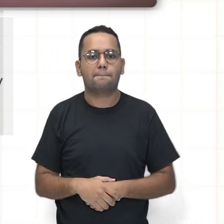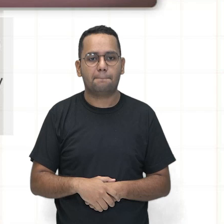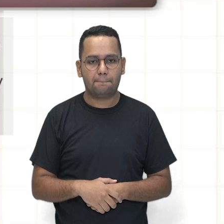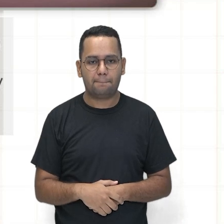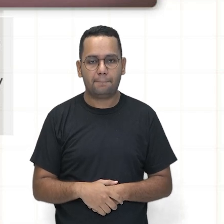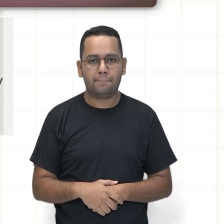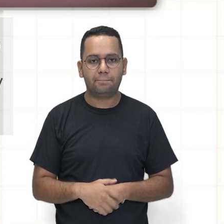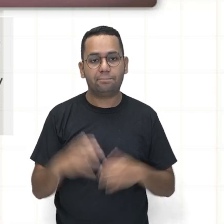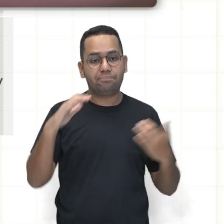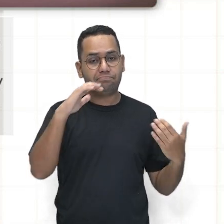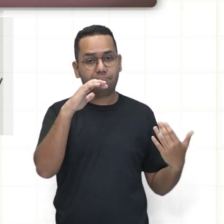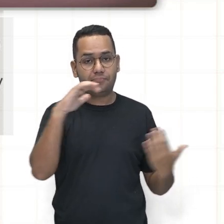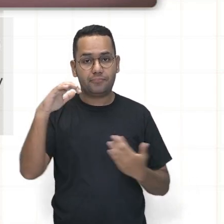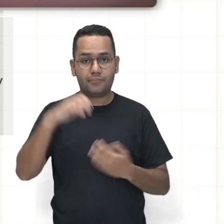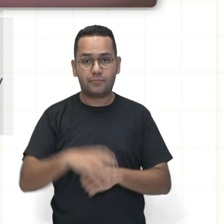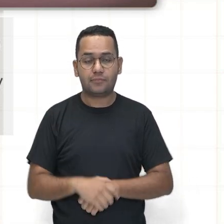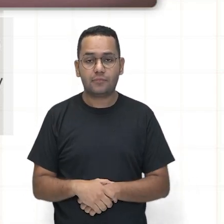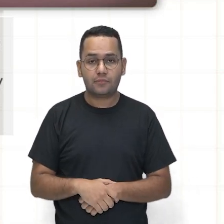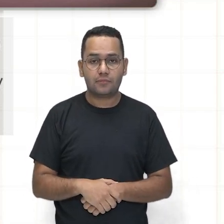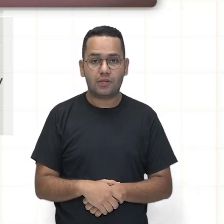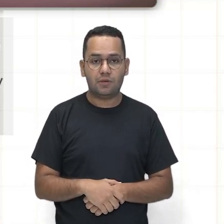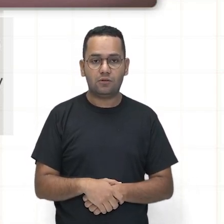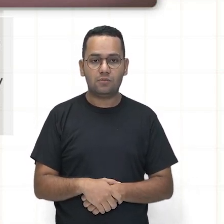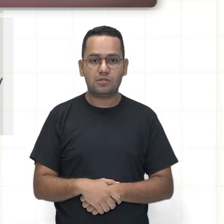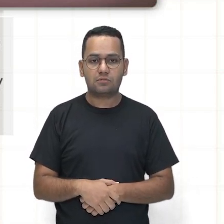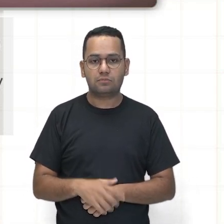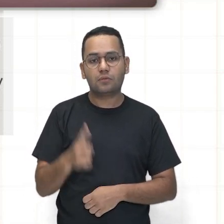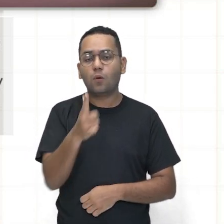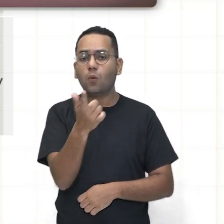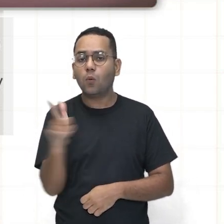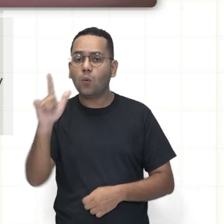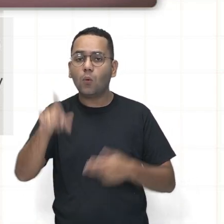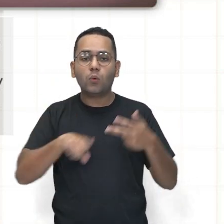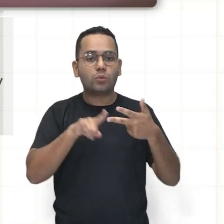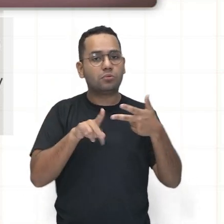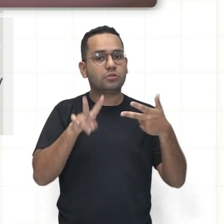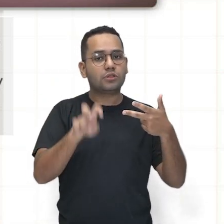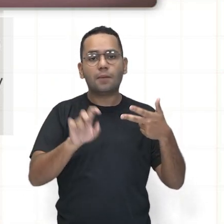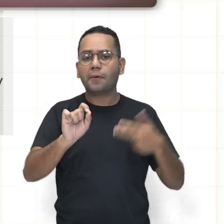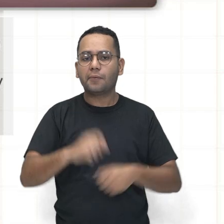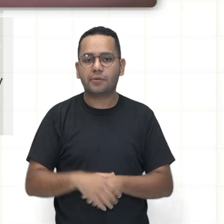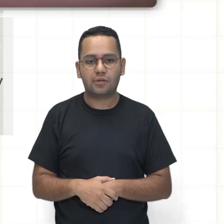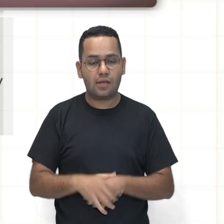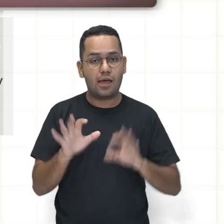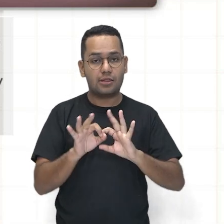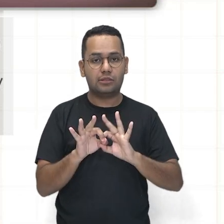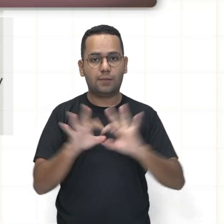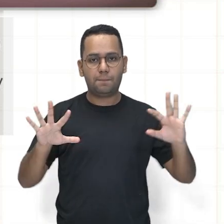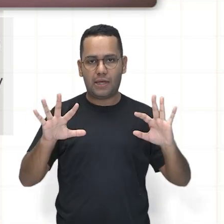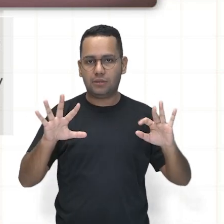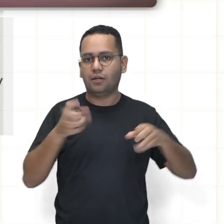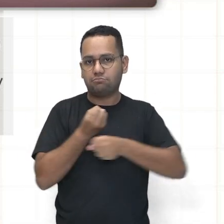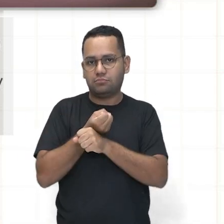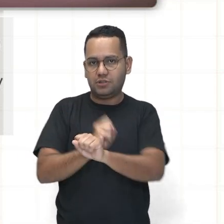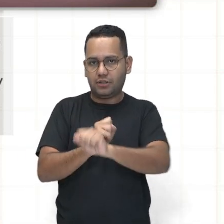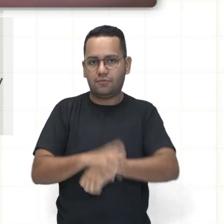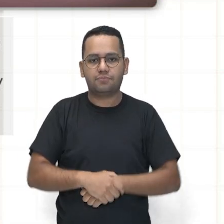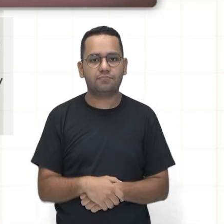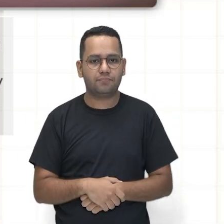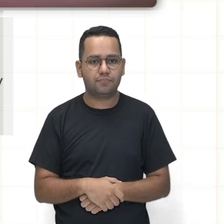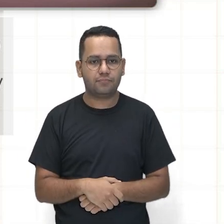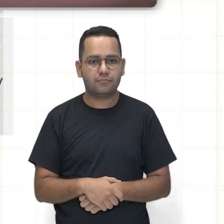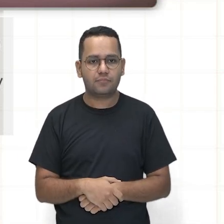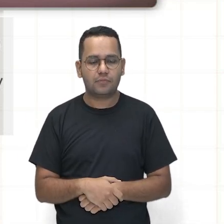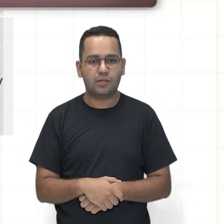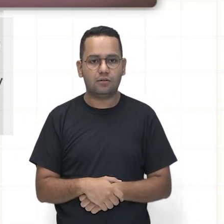dentre esse contexto, vamos observar também a questão abolicionista. Com a abolição da escravidão em